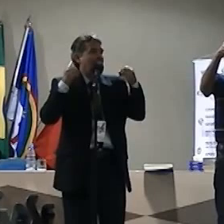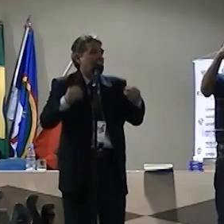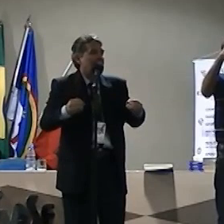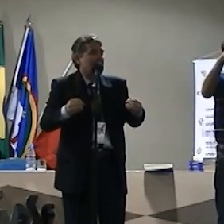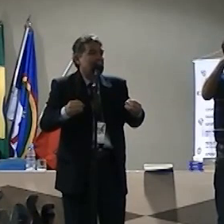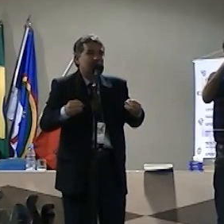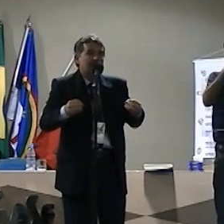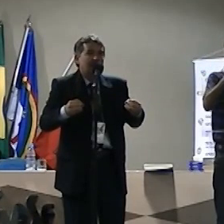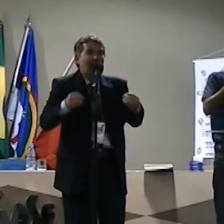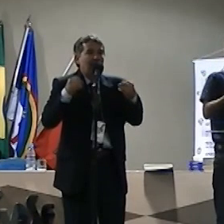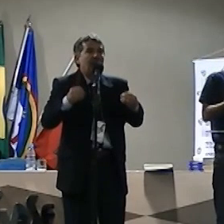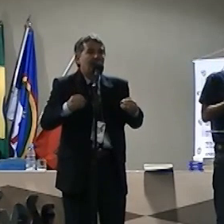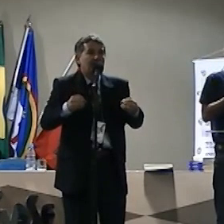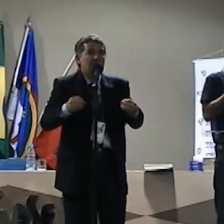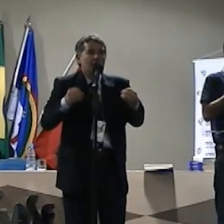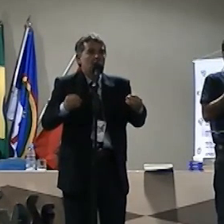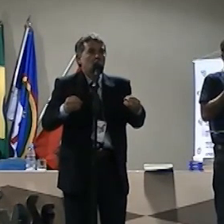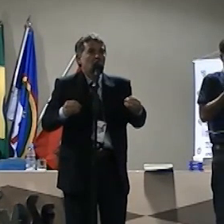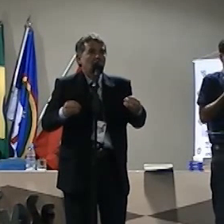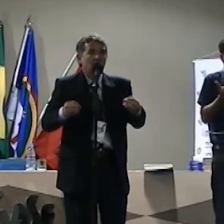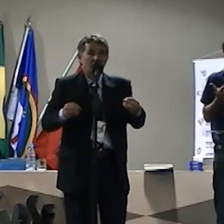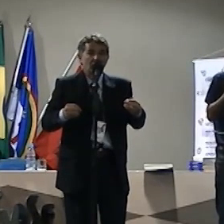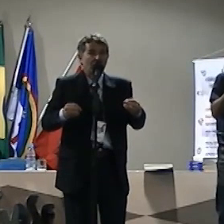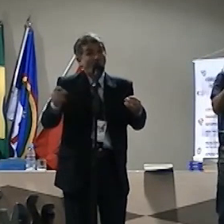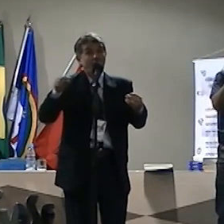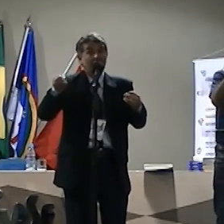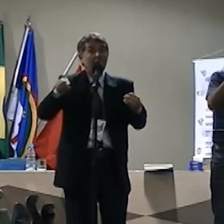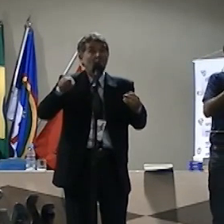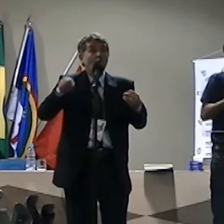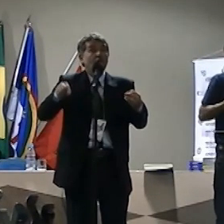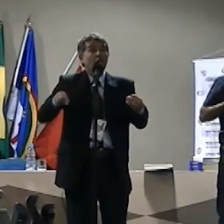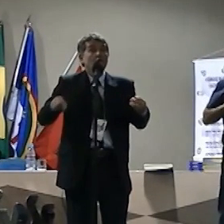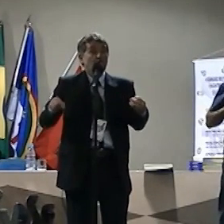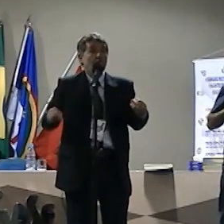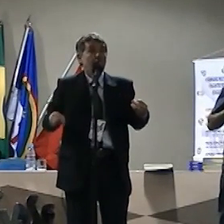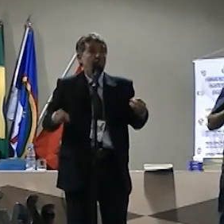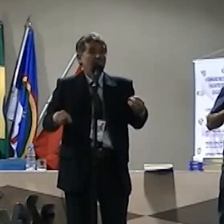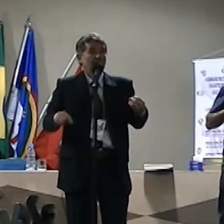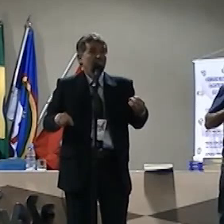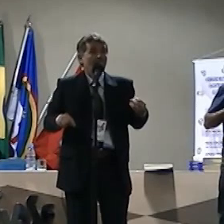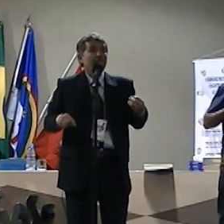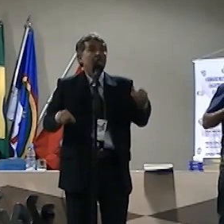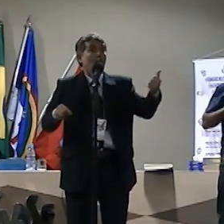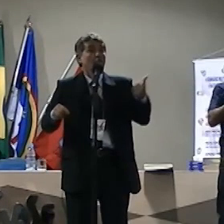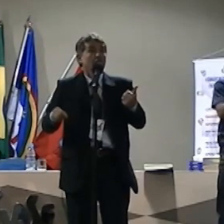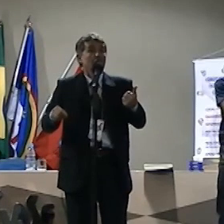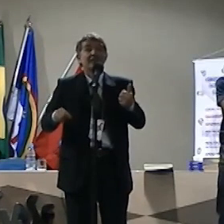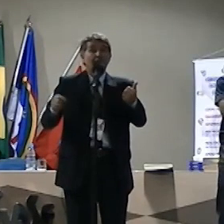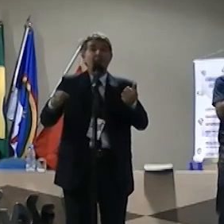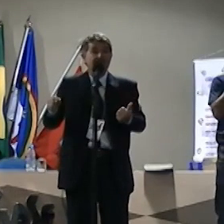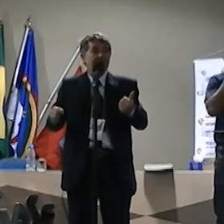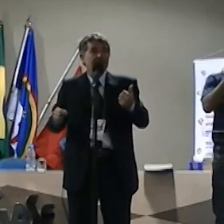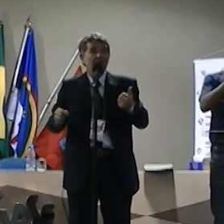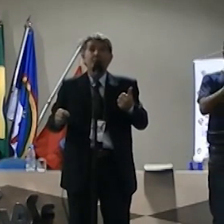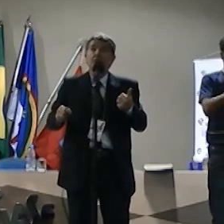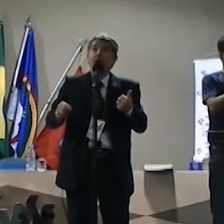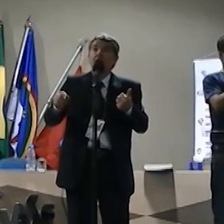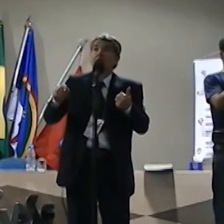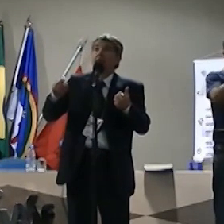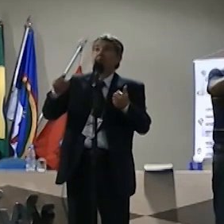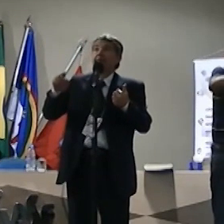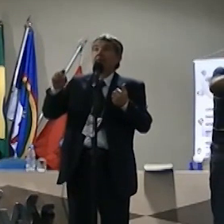ficar apenas escutando de, como tem conteúdos que eu vi de cursos de